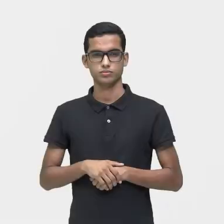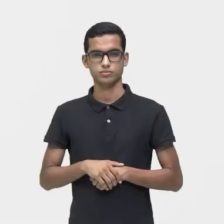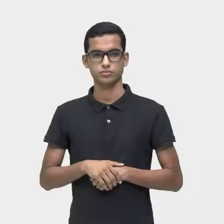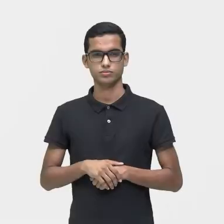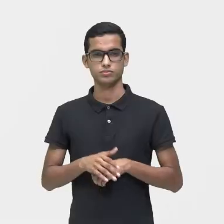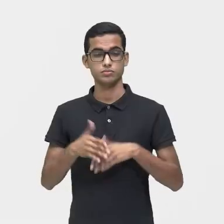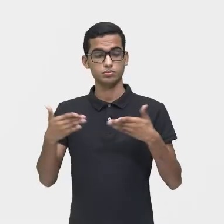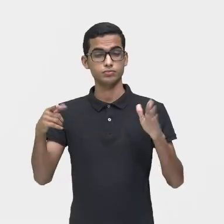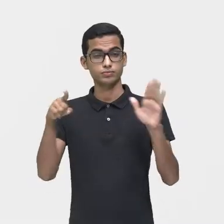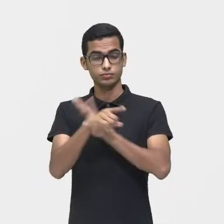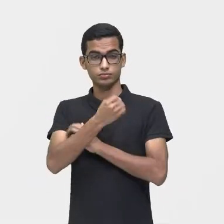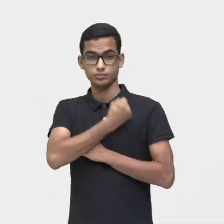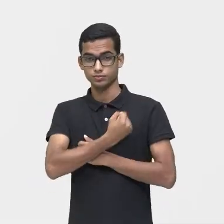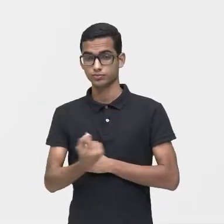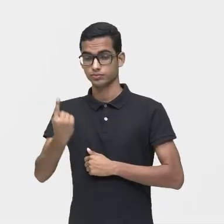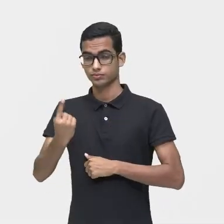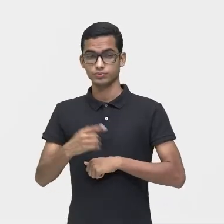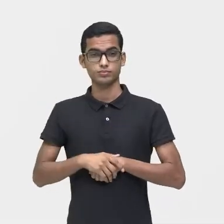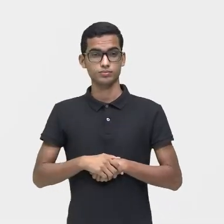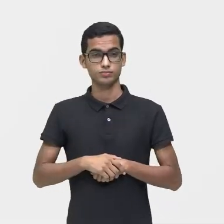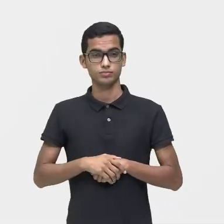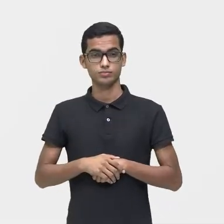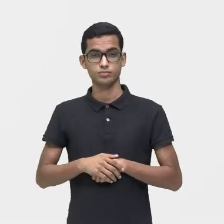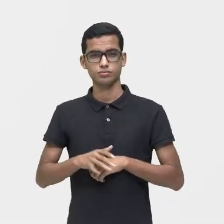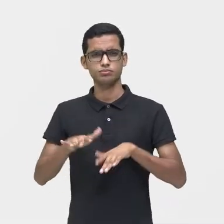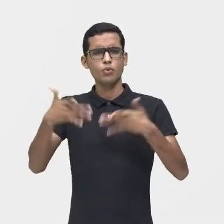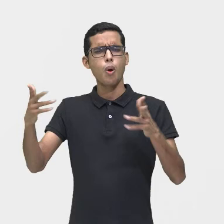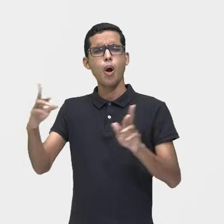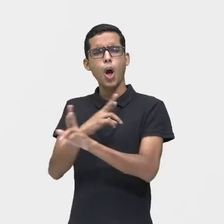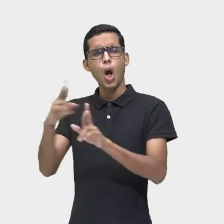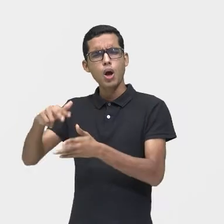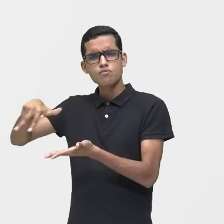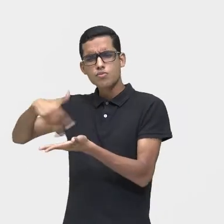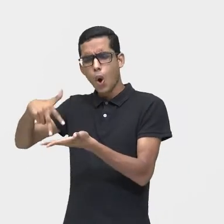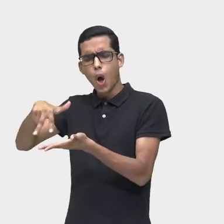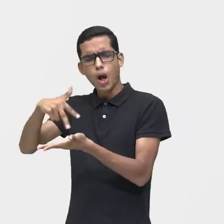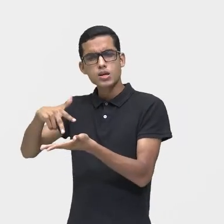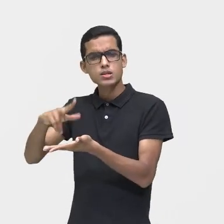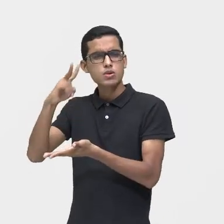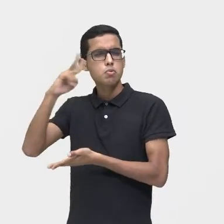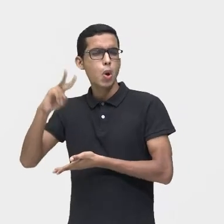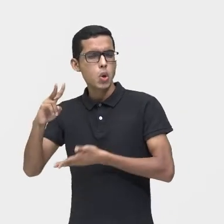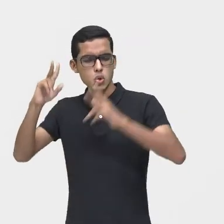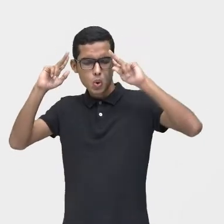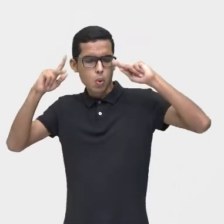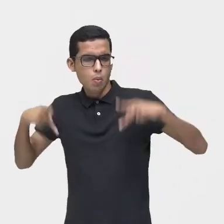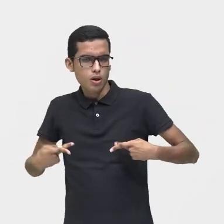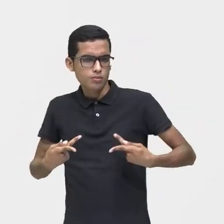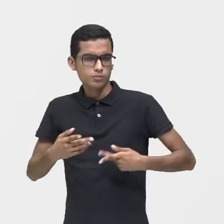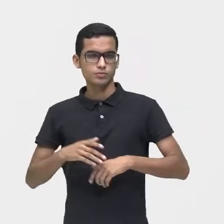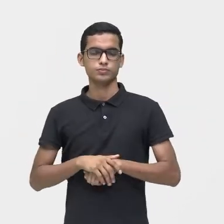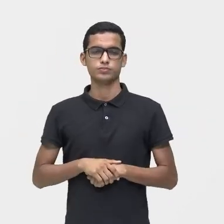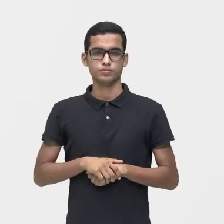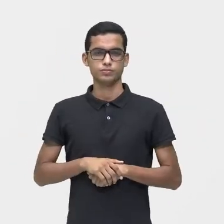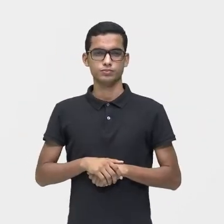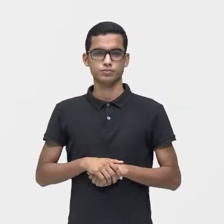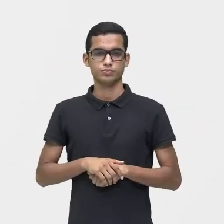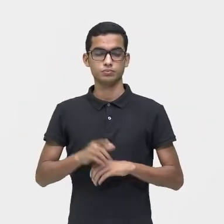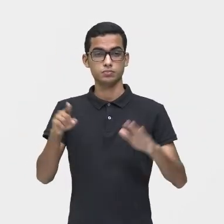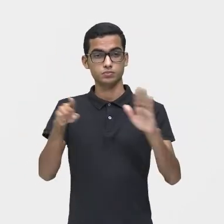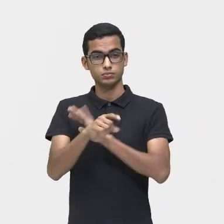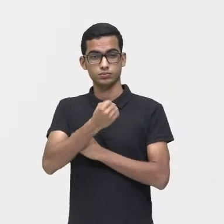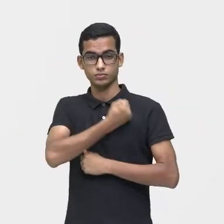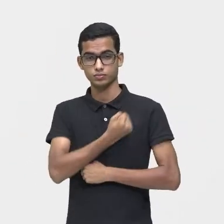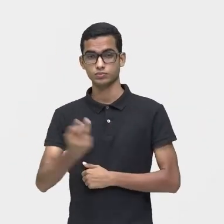Vamos lá, primeira questão. Qual a relação que a dança tem com a história da humanidade? Nossa segunda questão é uma